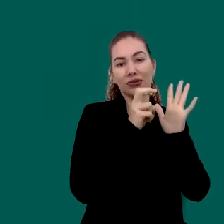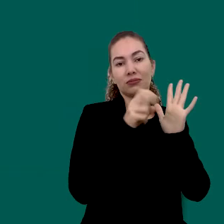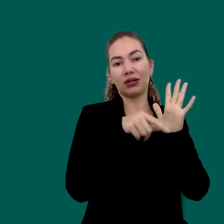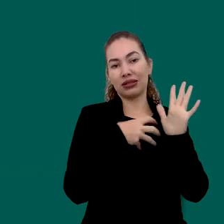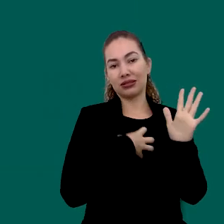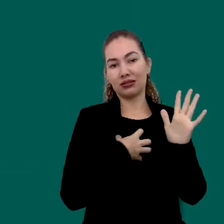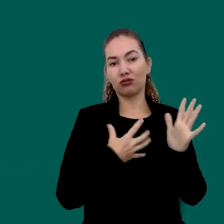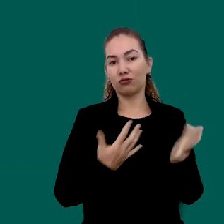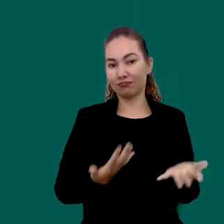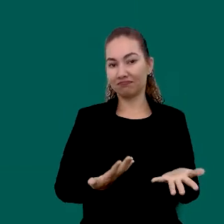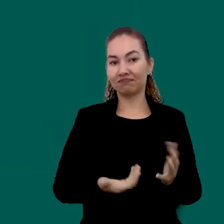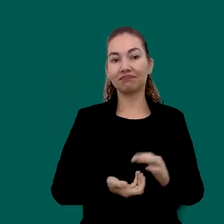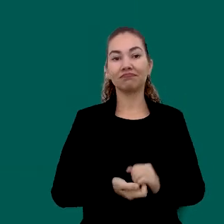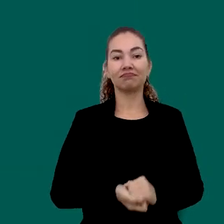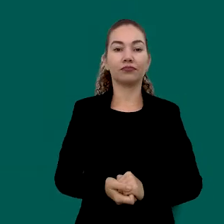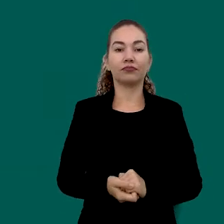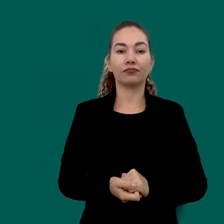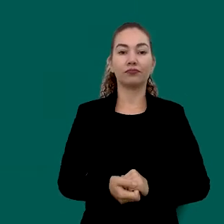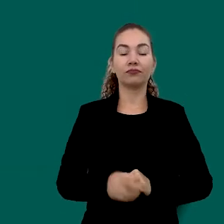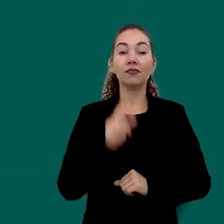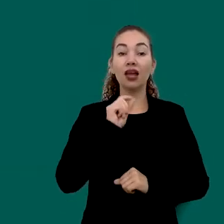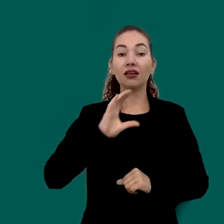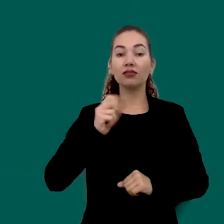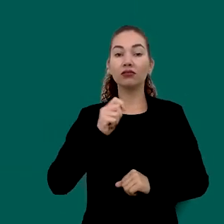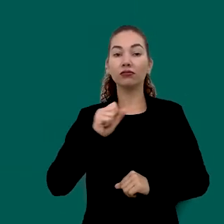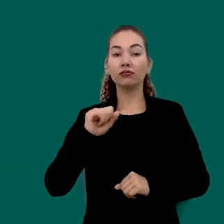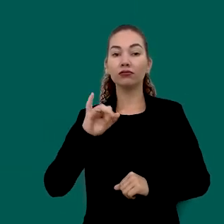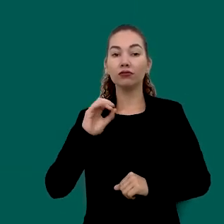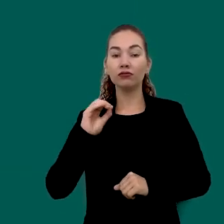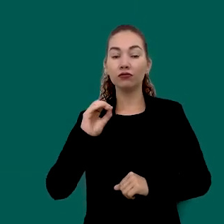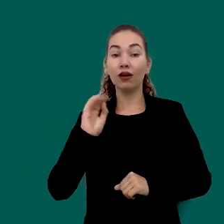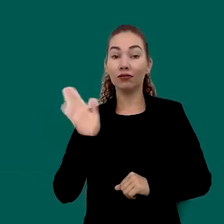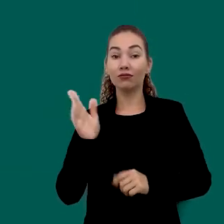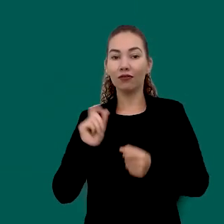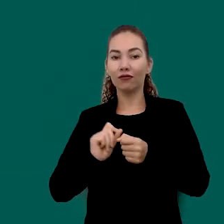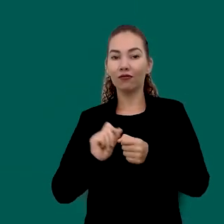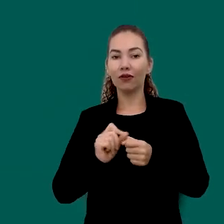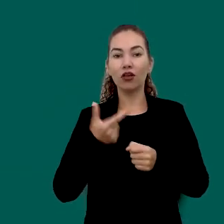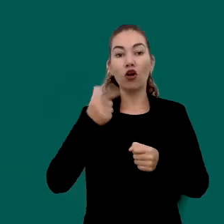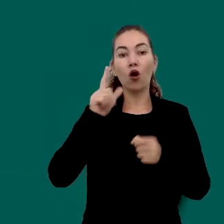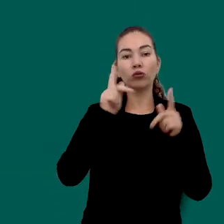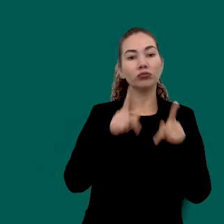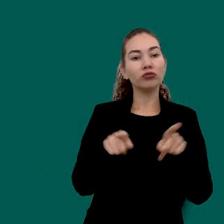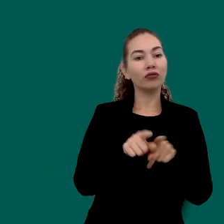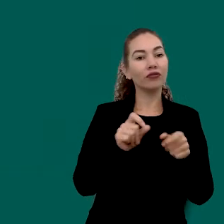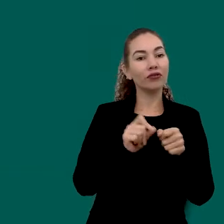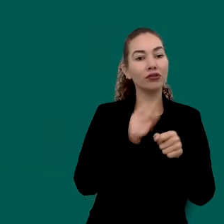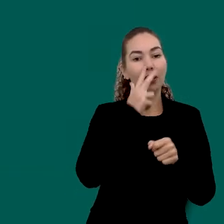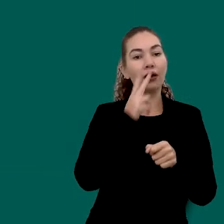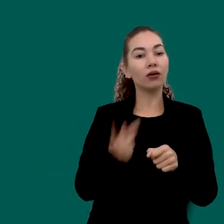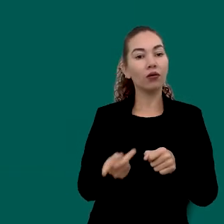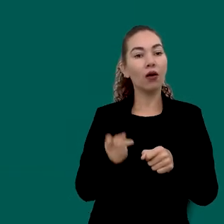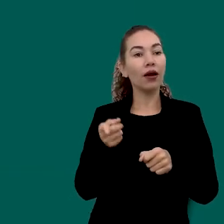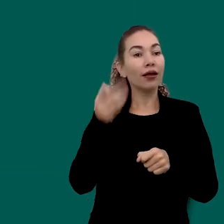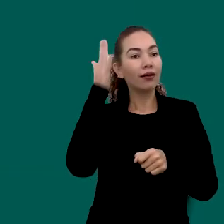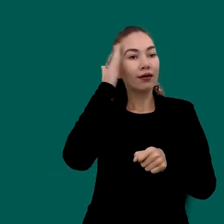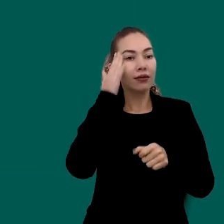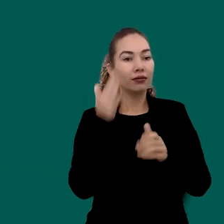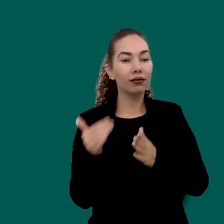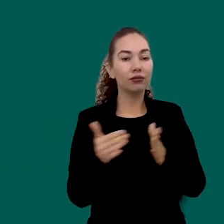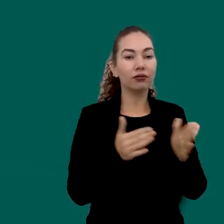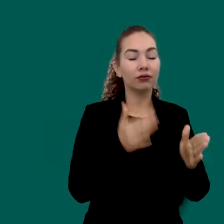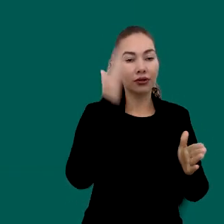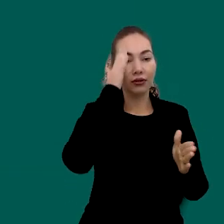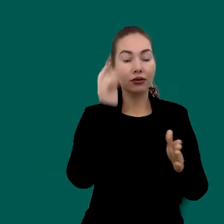sentido? E isso que o Cássio fez, tá, é algo que os varejistas já deveriam estar pensando e trabalhando, porque ele entendeu o